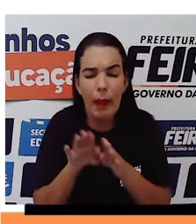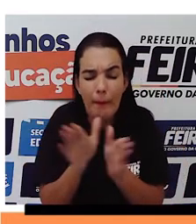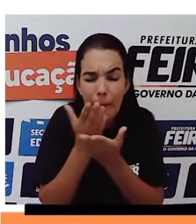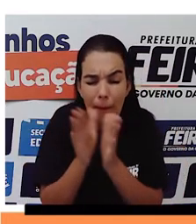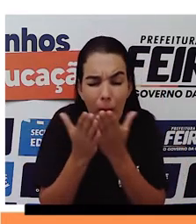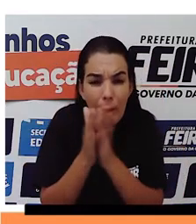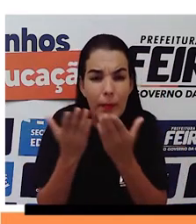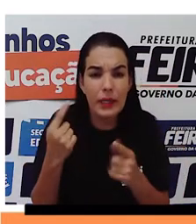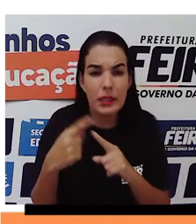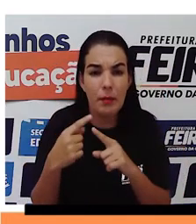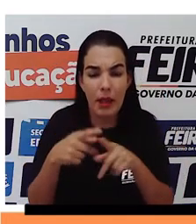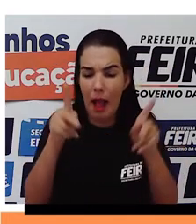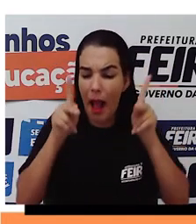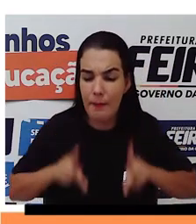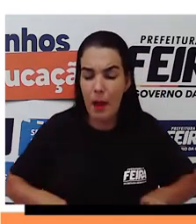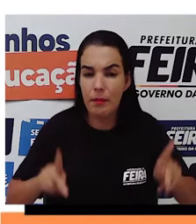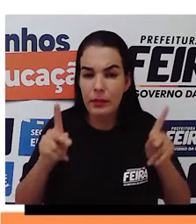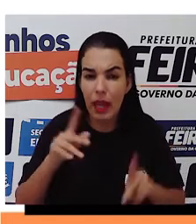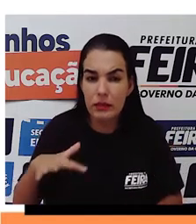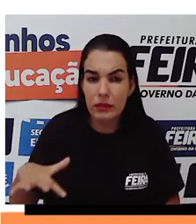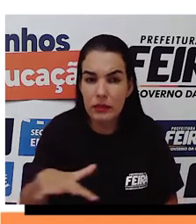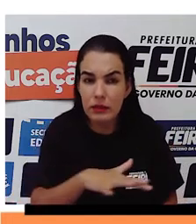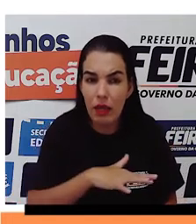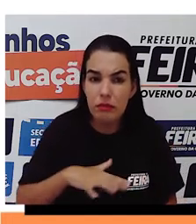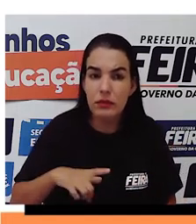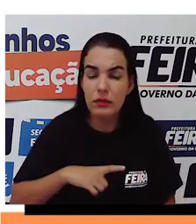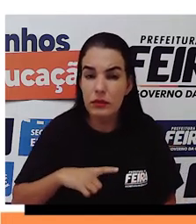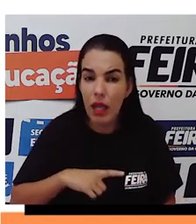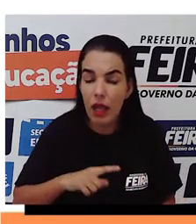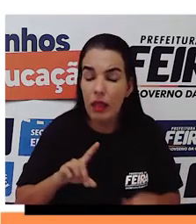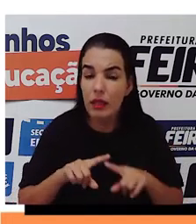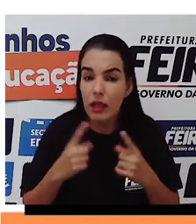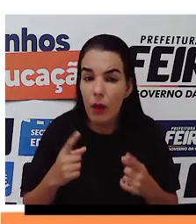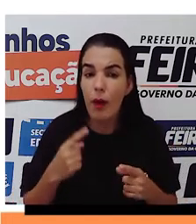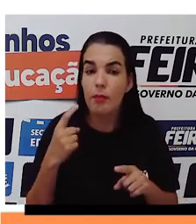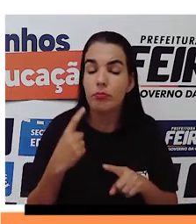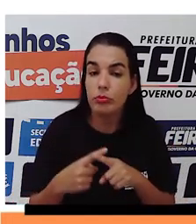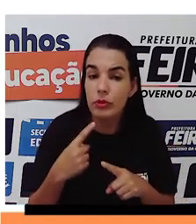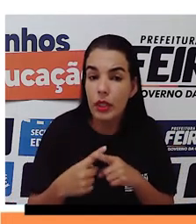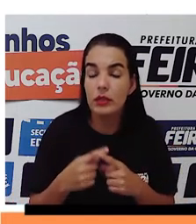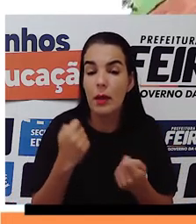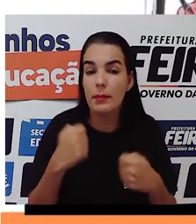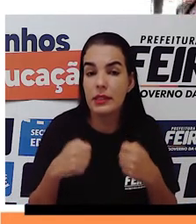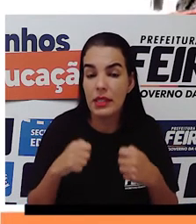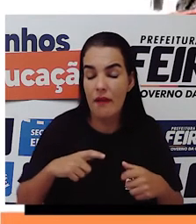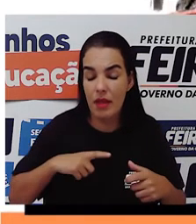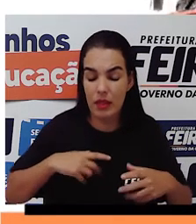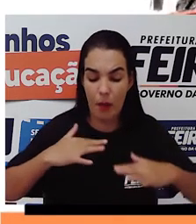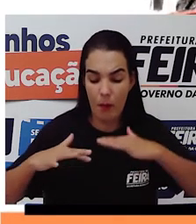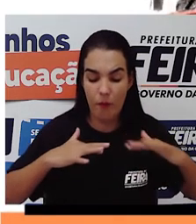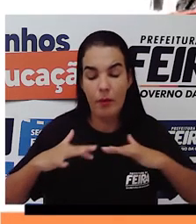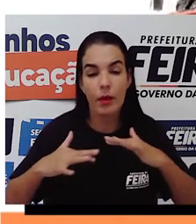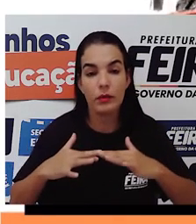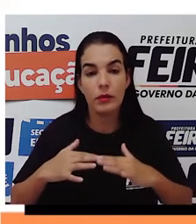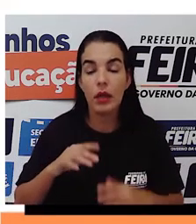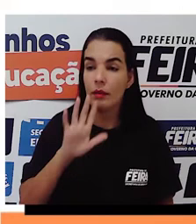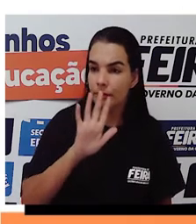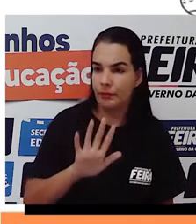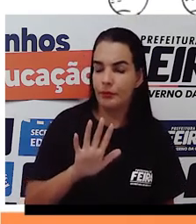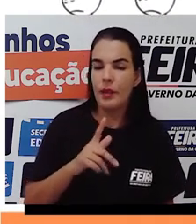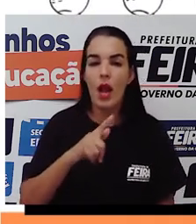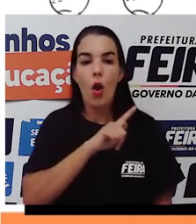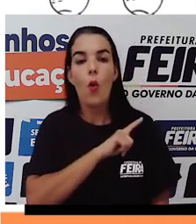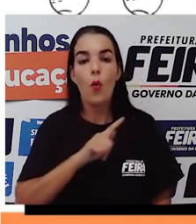da população vivia estão entre as principais causas desse movimento. Ao tomar conhecimento da revolta, o governo agiu